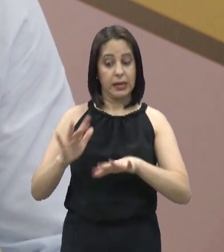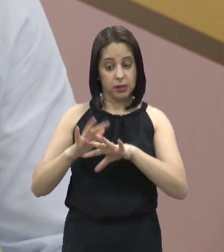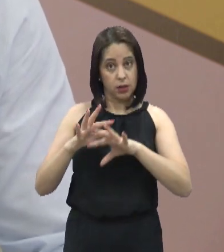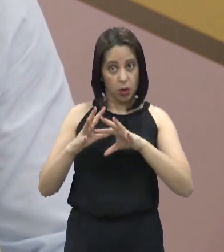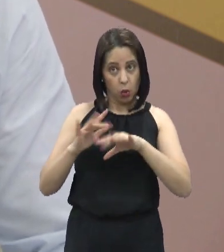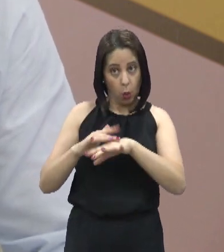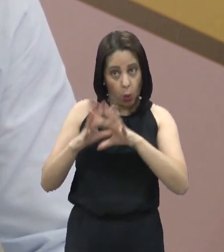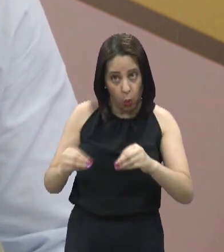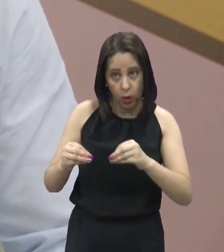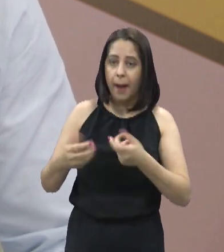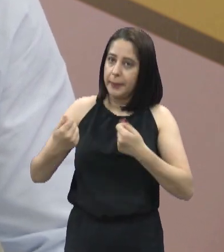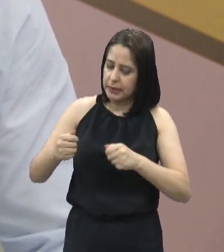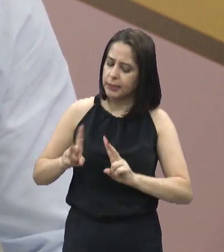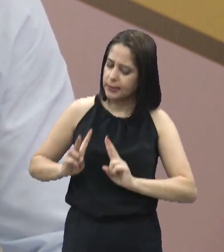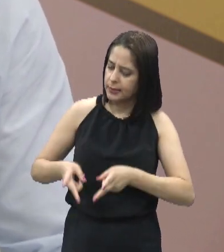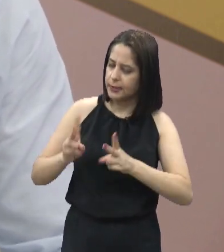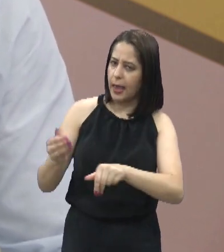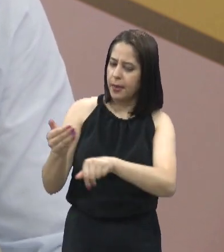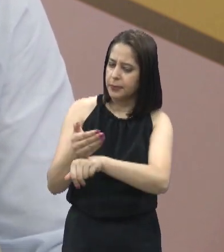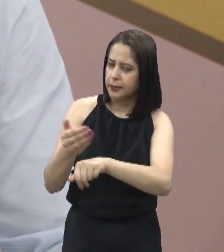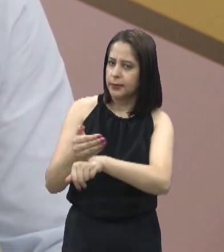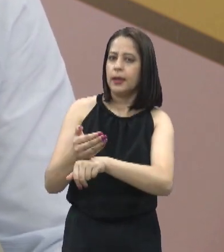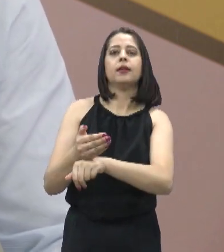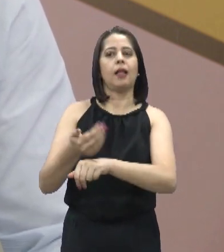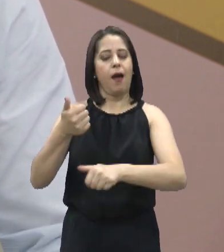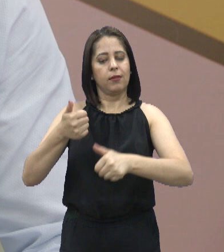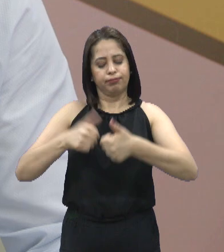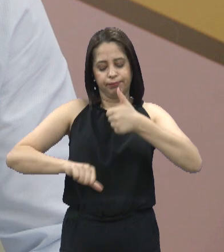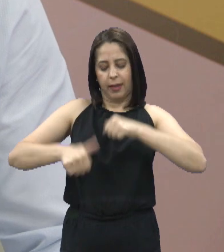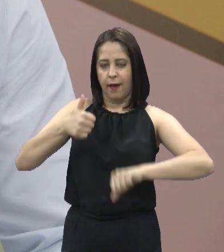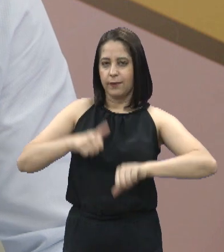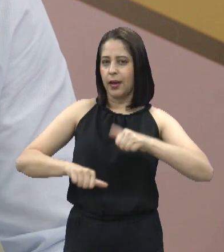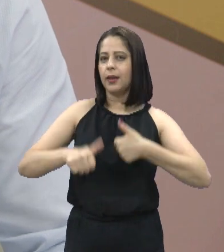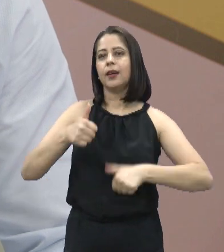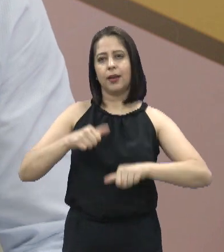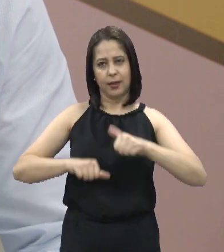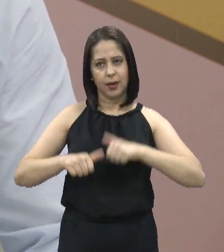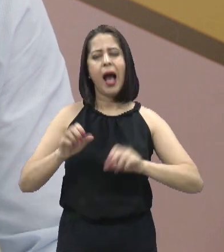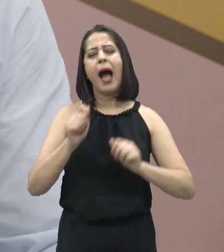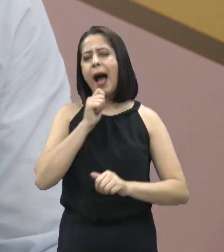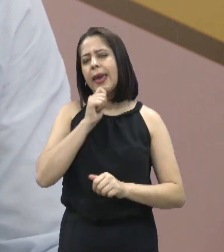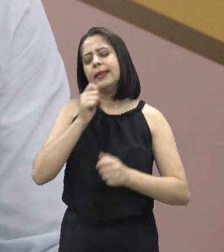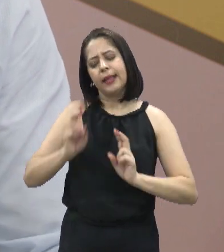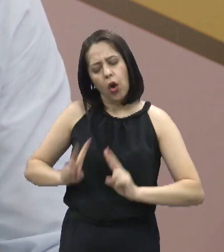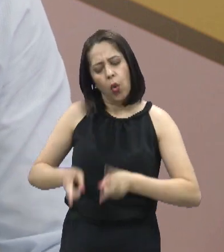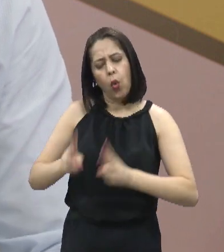o acompanhamento, né? Tem que continuar fazendo mamografia. Então ainda tem uma série de cuidados, né, que a gente não